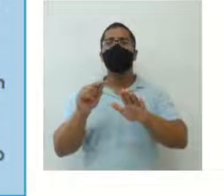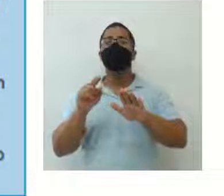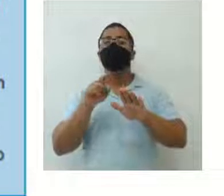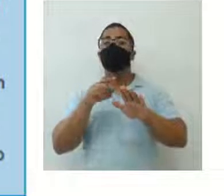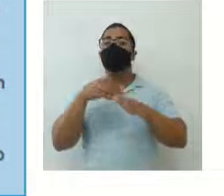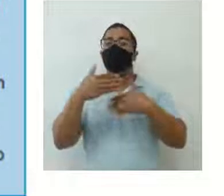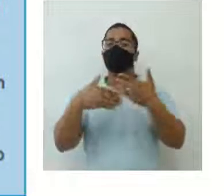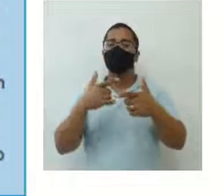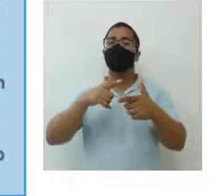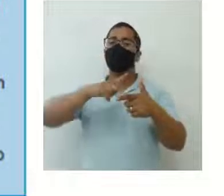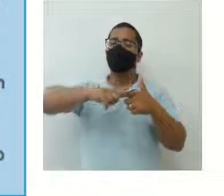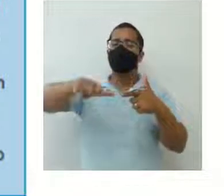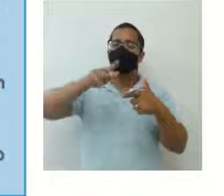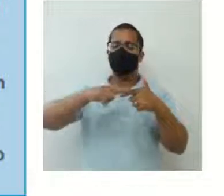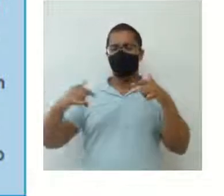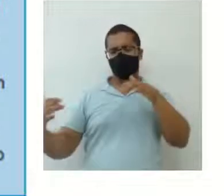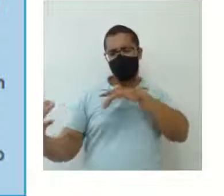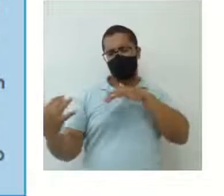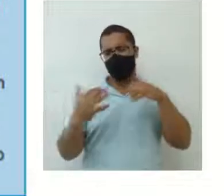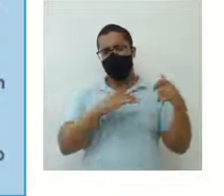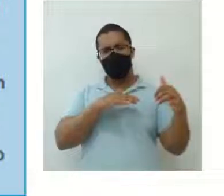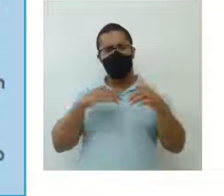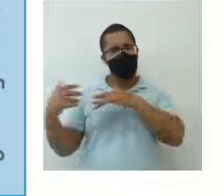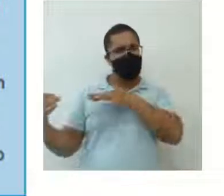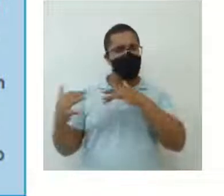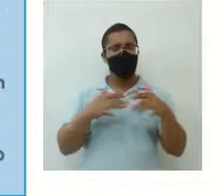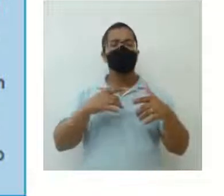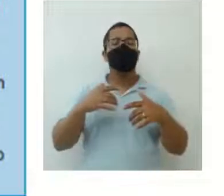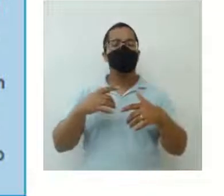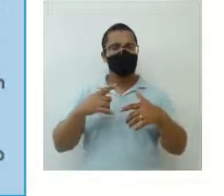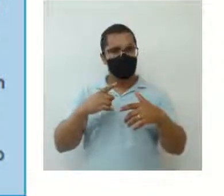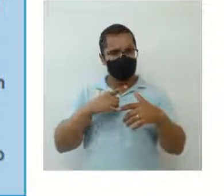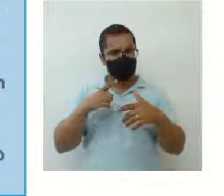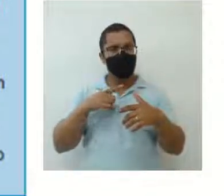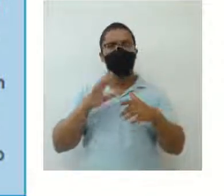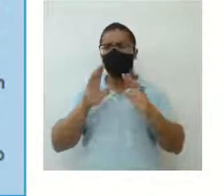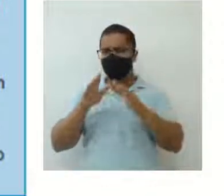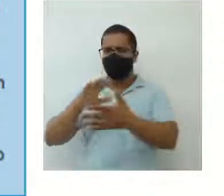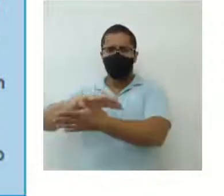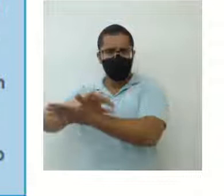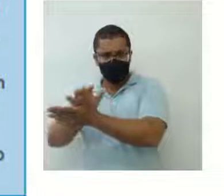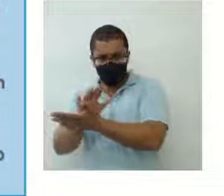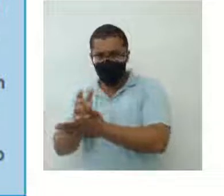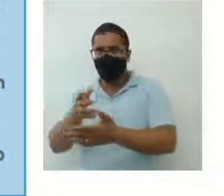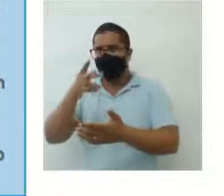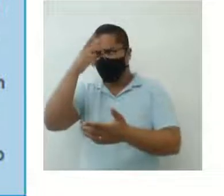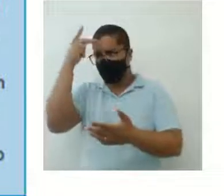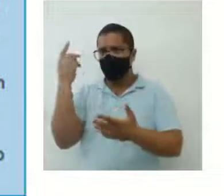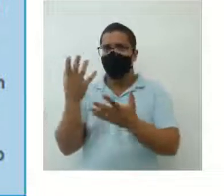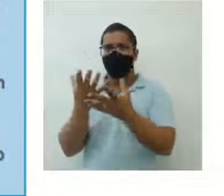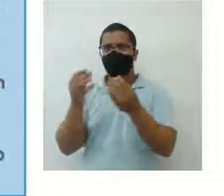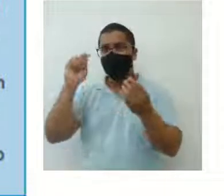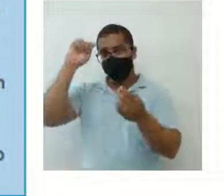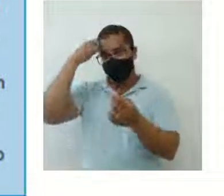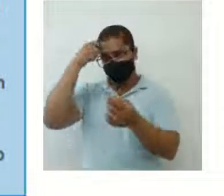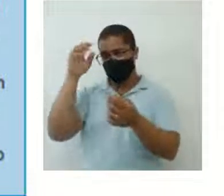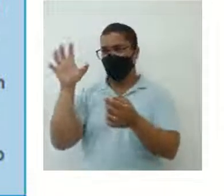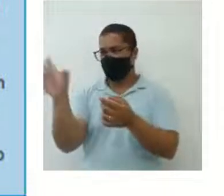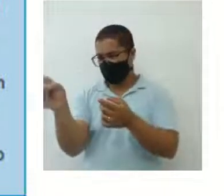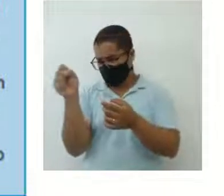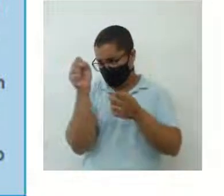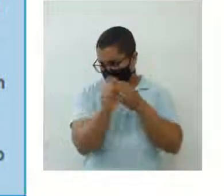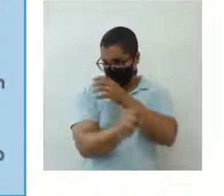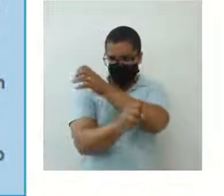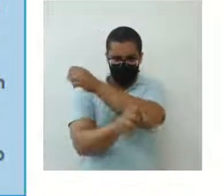prolongados conflitos. Aí se não bastasse a exploração, né? O tráfico negreiro ocorrido lá